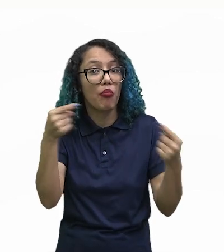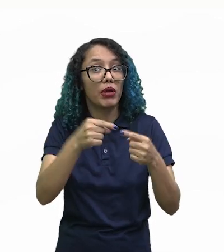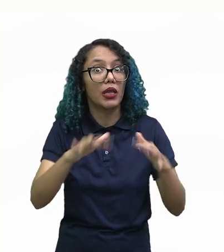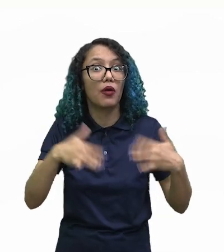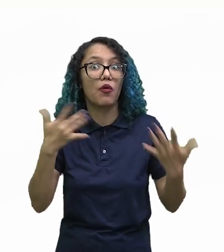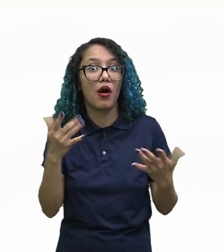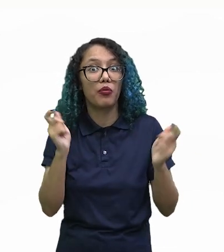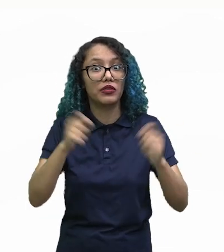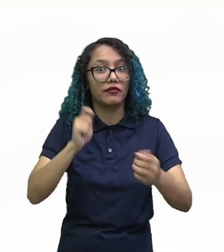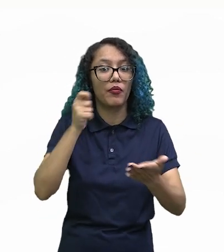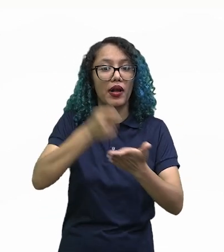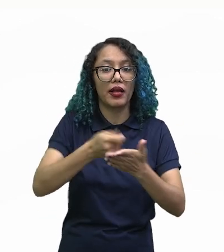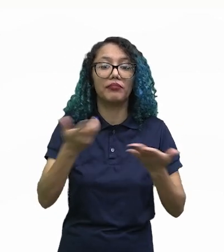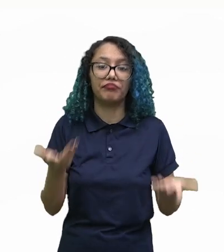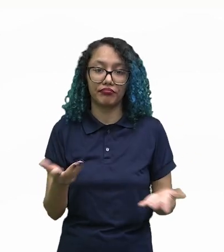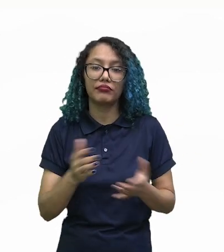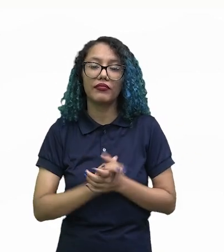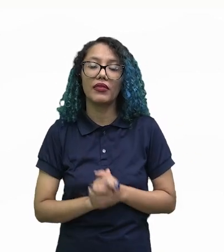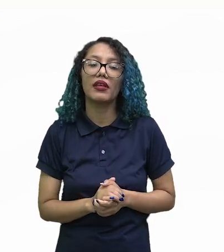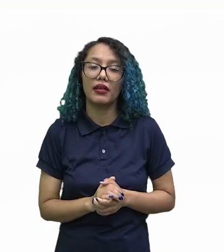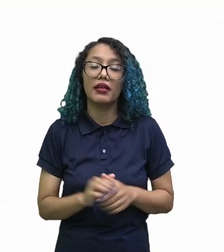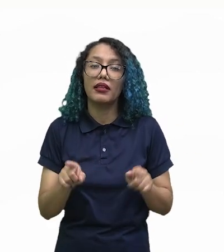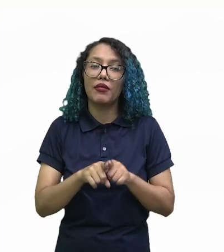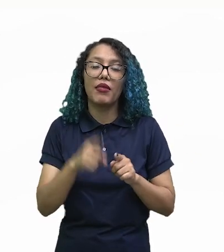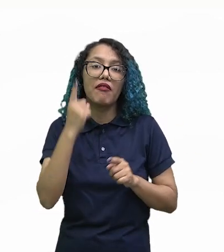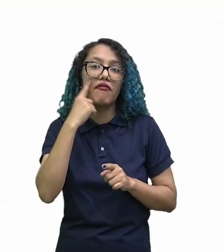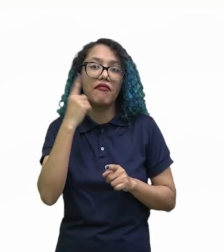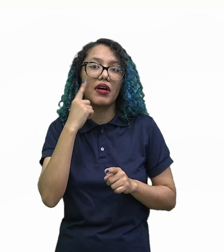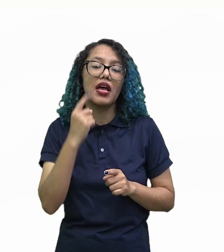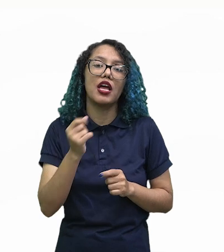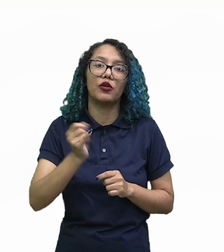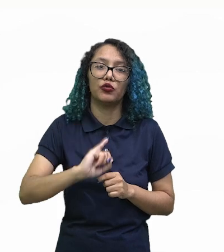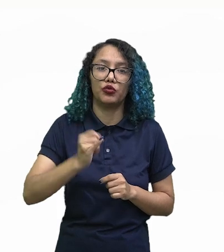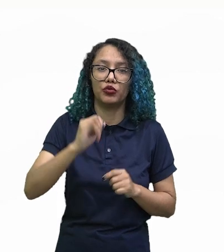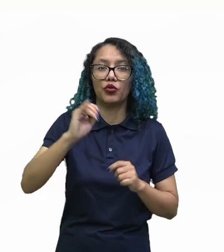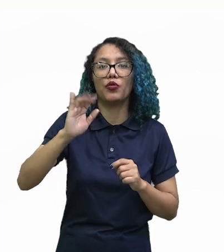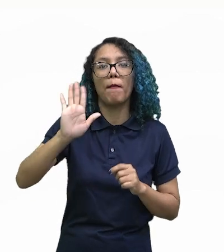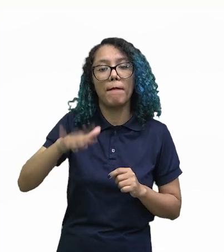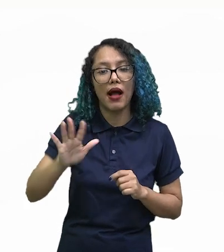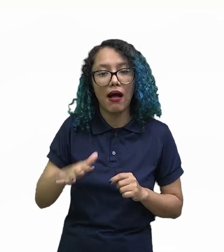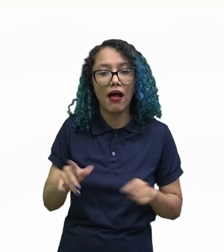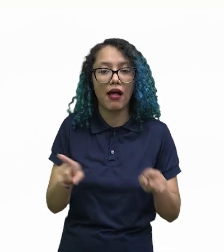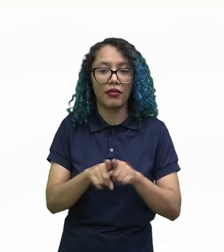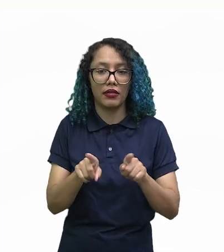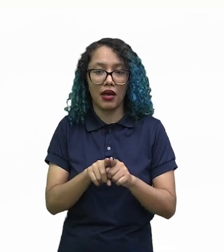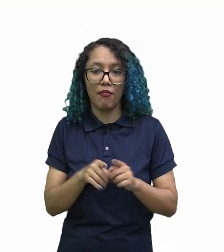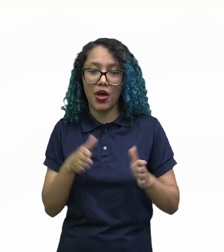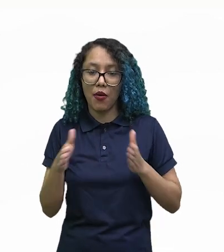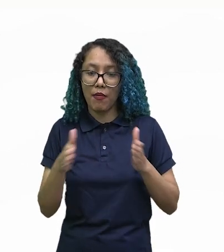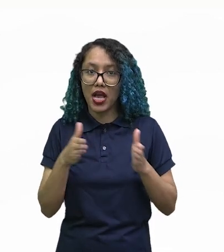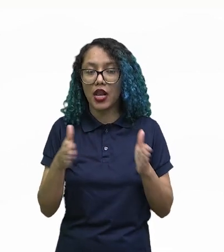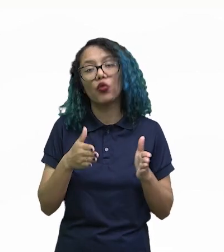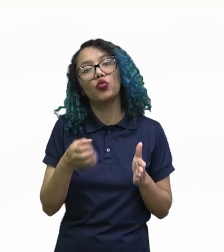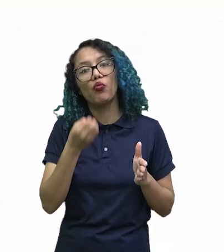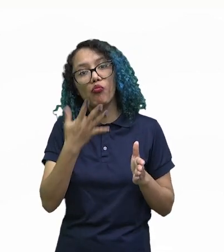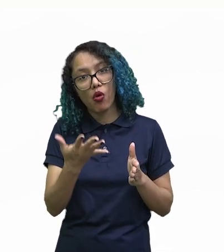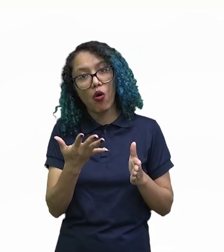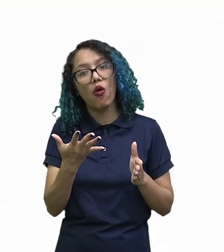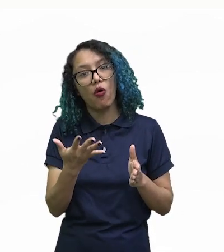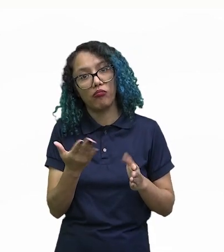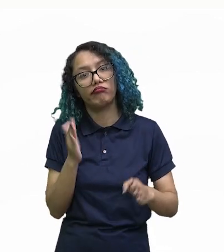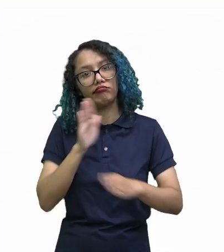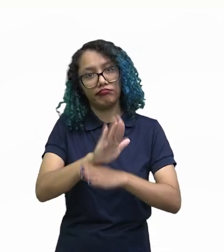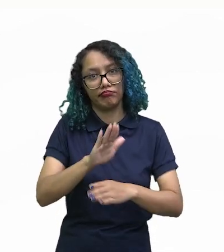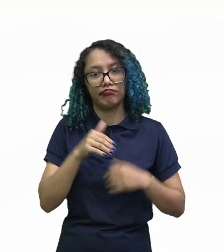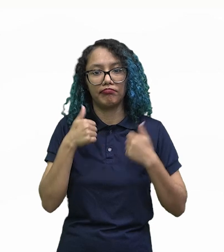vai ter condições ali de procurar taxas de juros ali mais baixas e prazos ali mais favoráveis. E bora ver